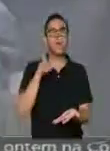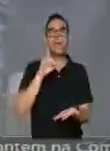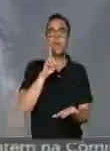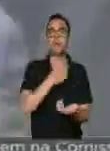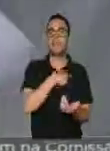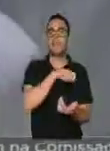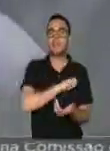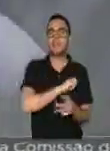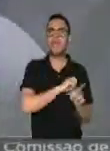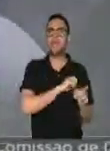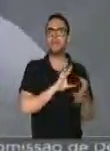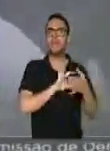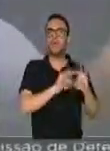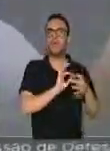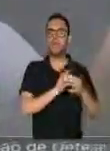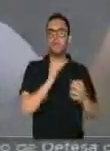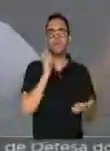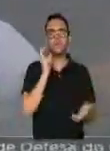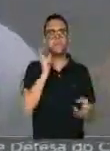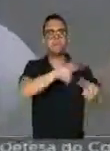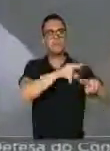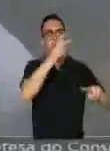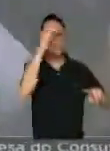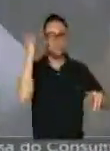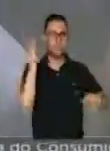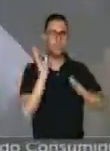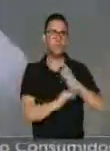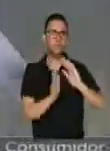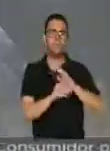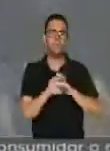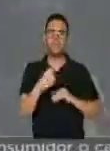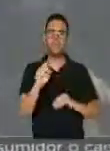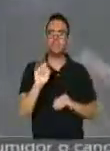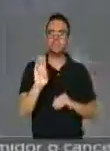olímpico para prender quem roubou na Olimpíada. PSB vota não. PMB.